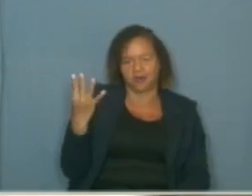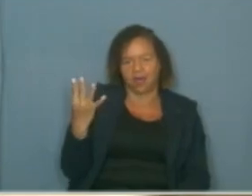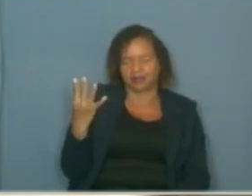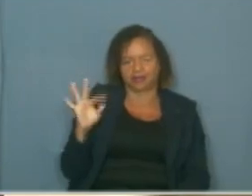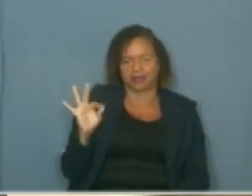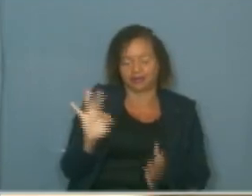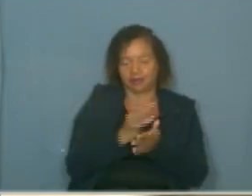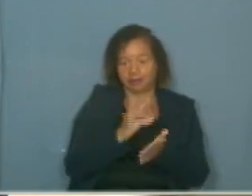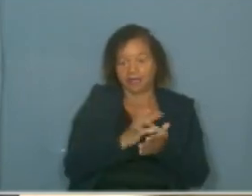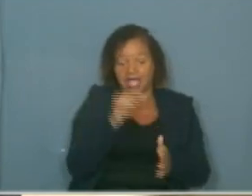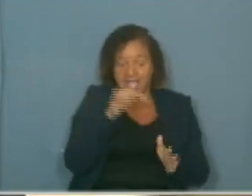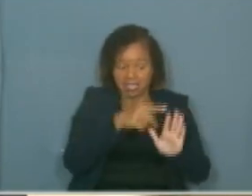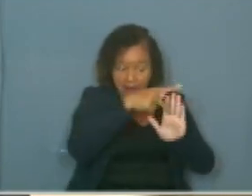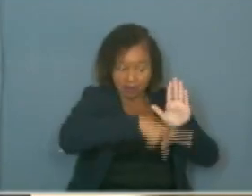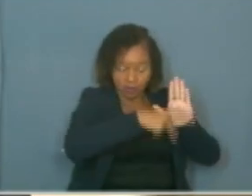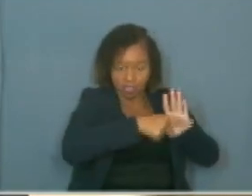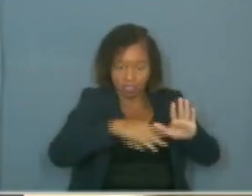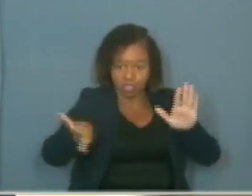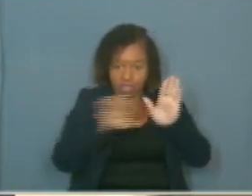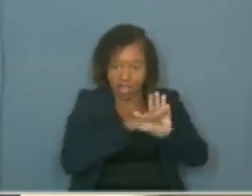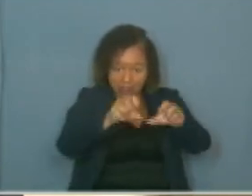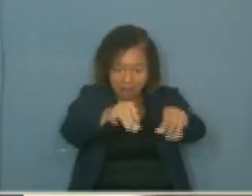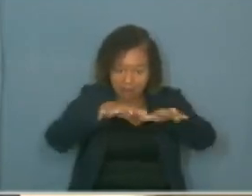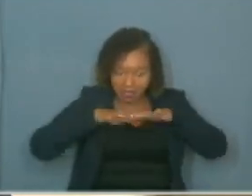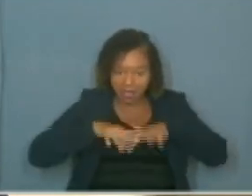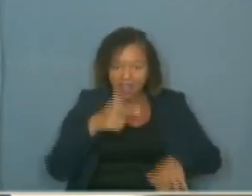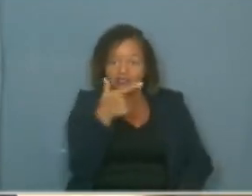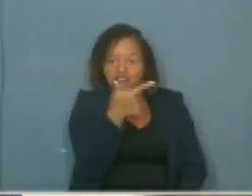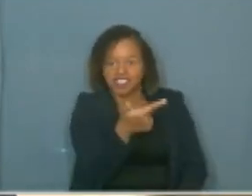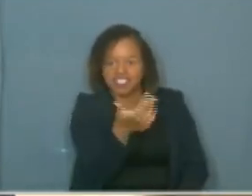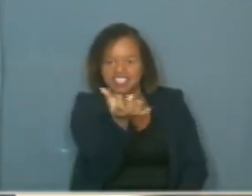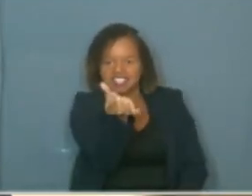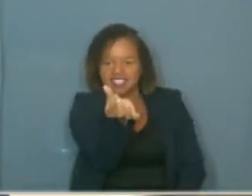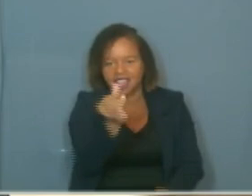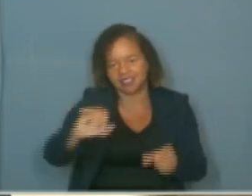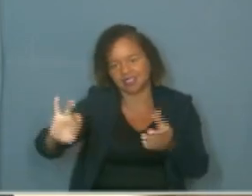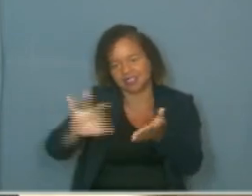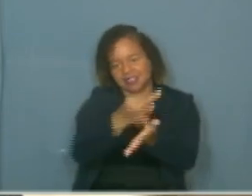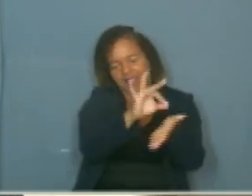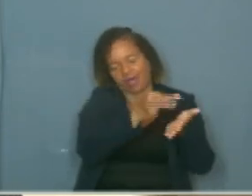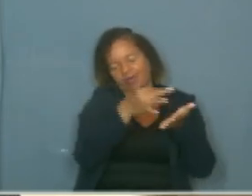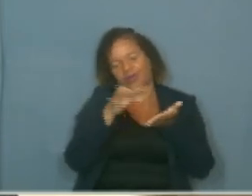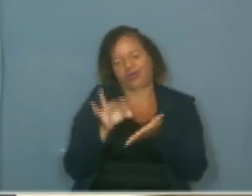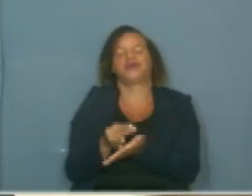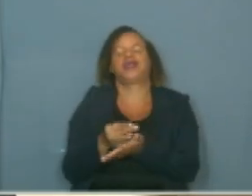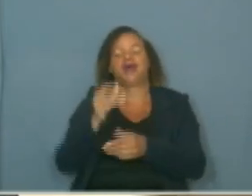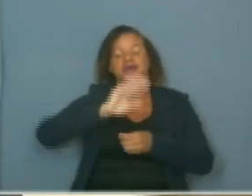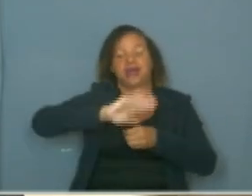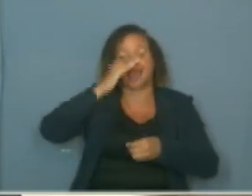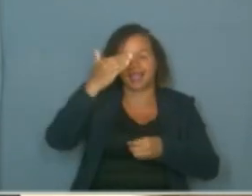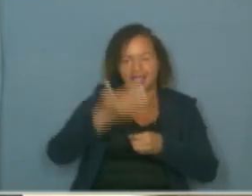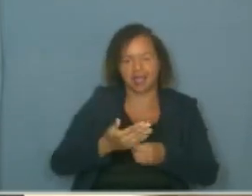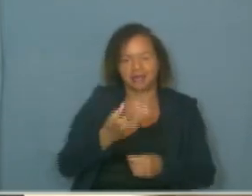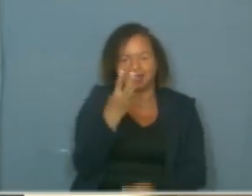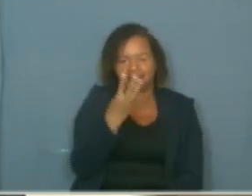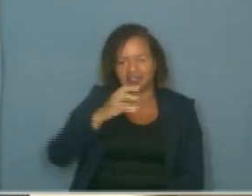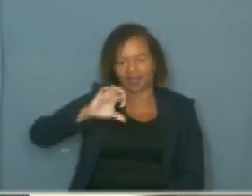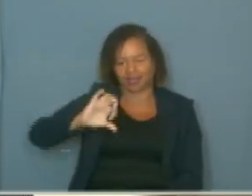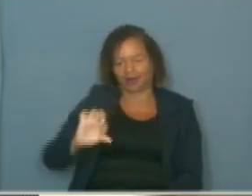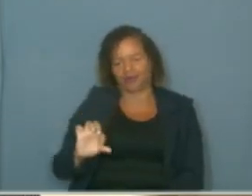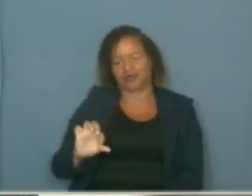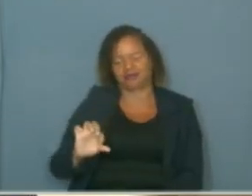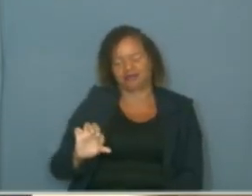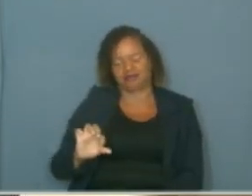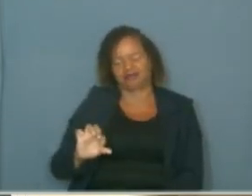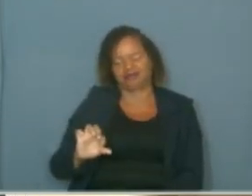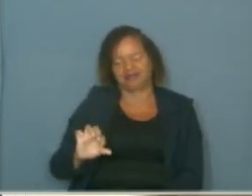Esse projeto chega em plenário com 26 assinaturas numa Câmara de 39. E mais